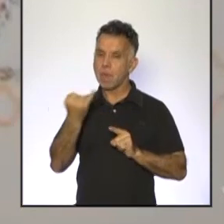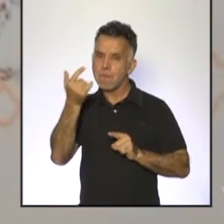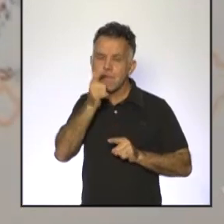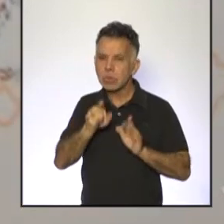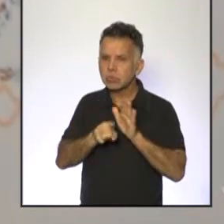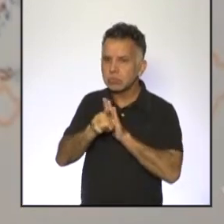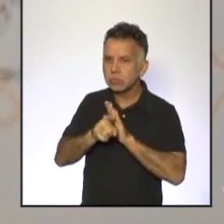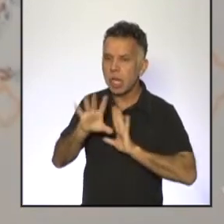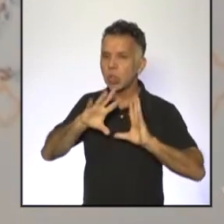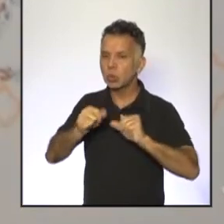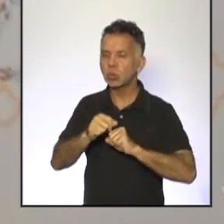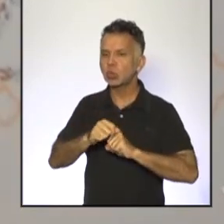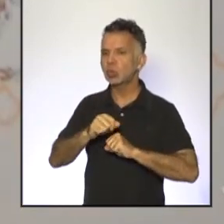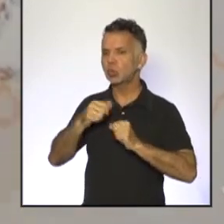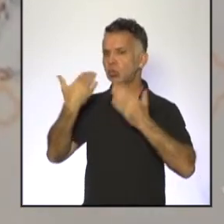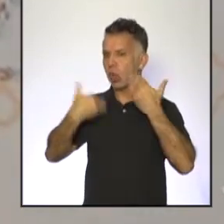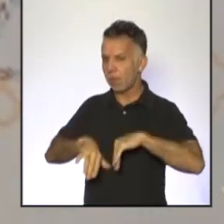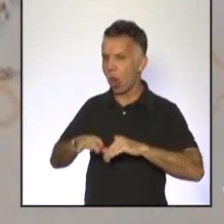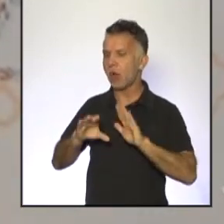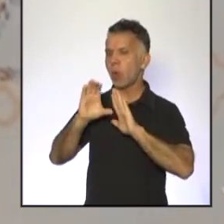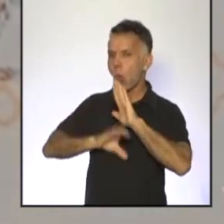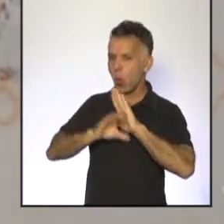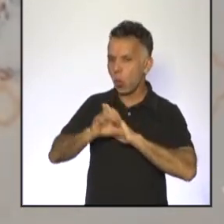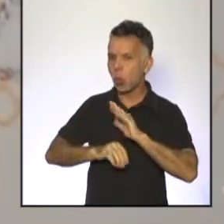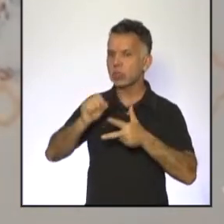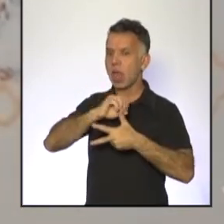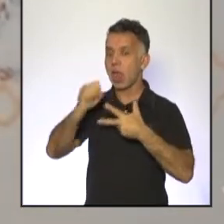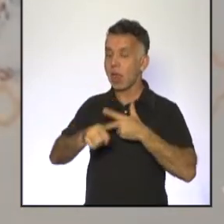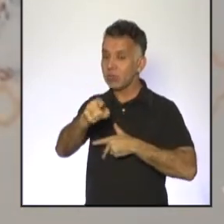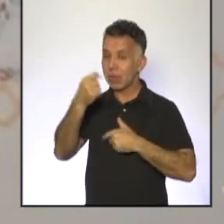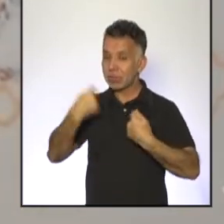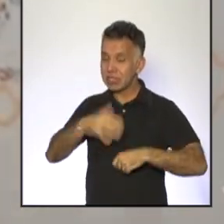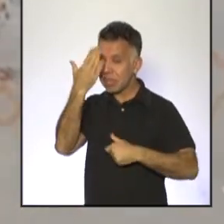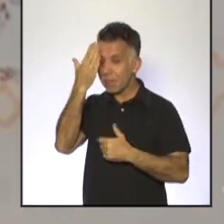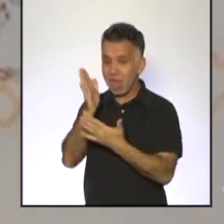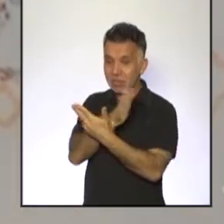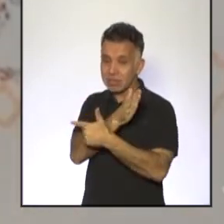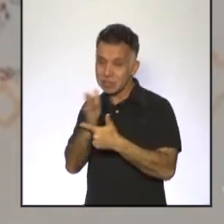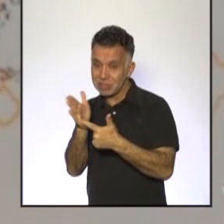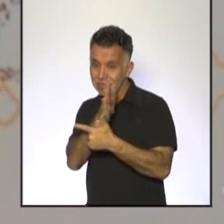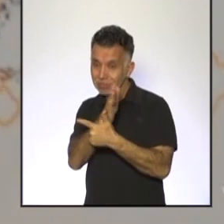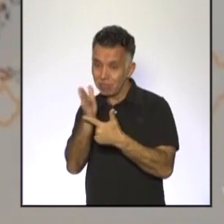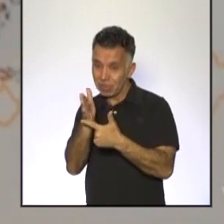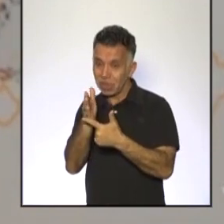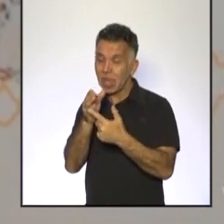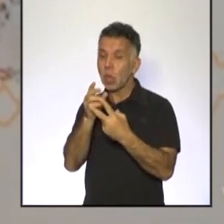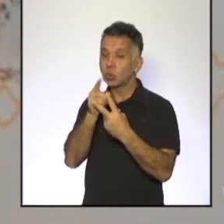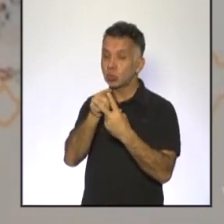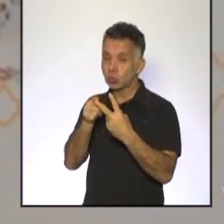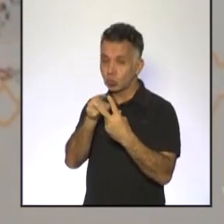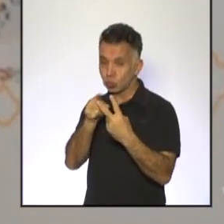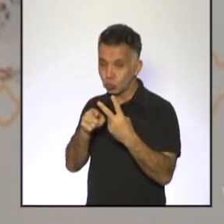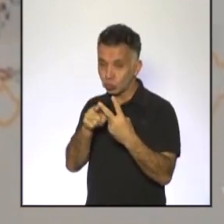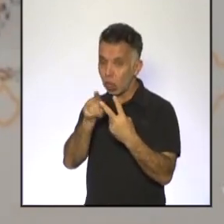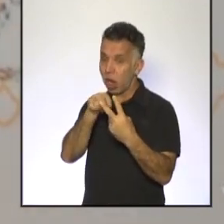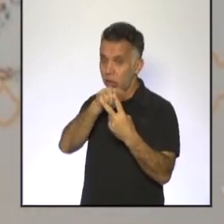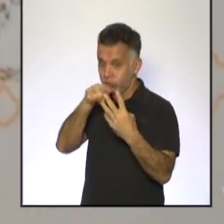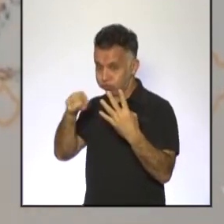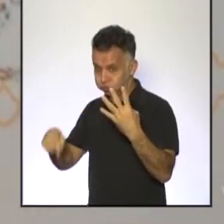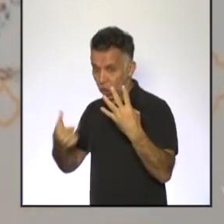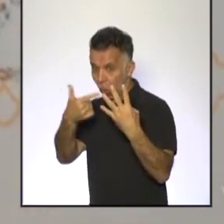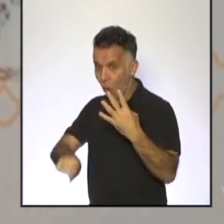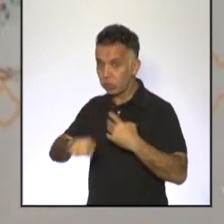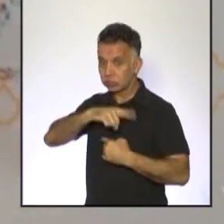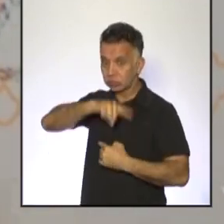os vestibulares e para o Enem. Saiba diferenciar as duas escalas. E outra, não tem só as escalas não, viu? Por